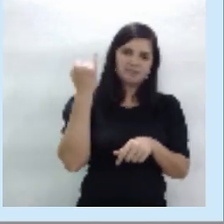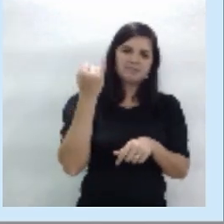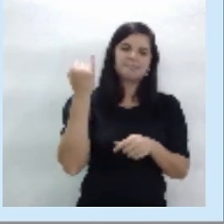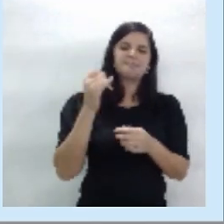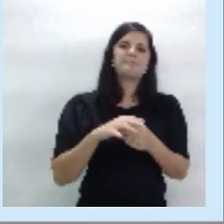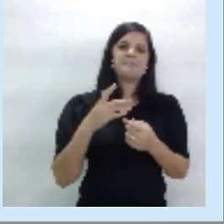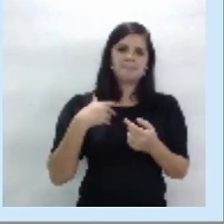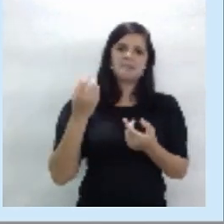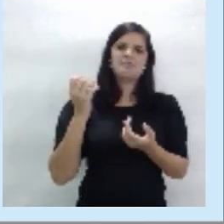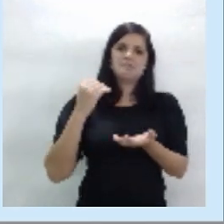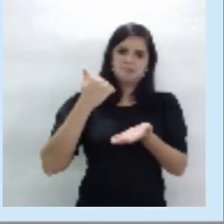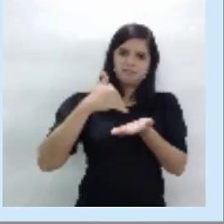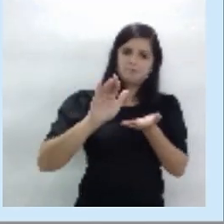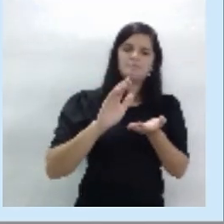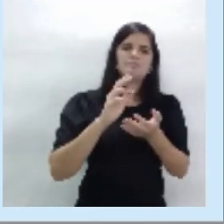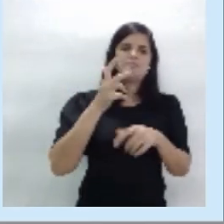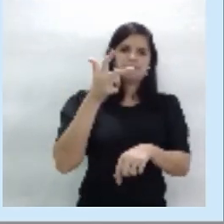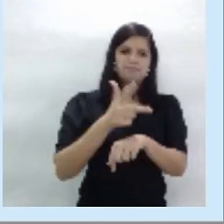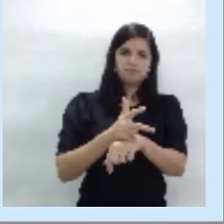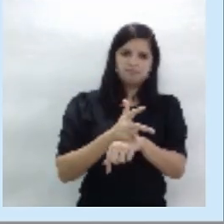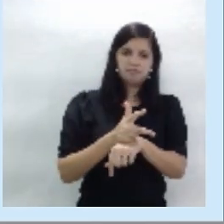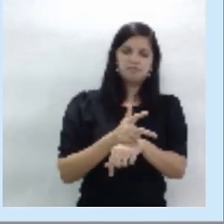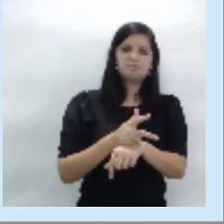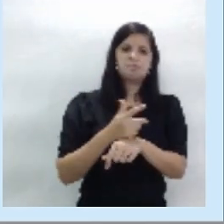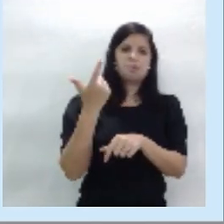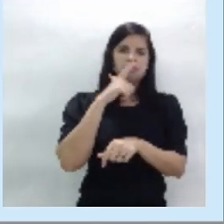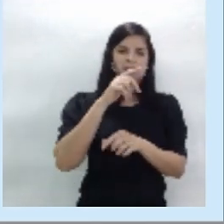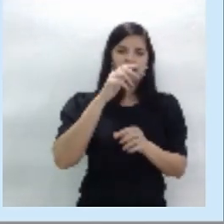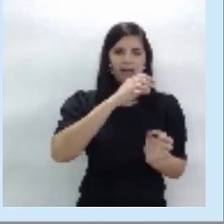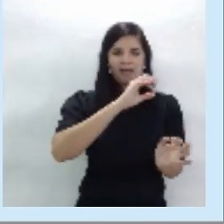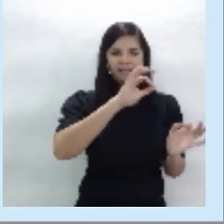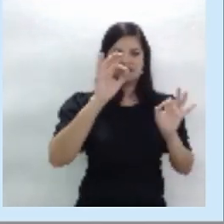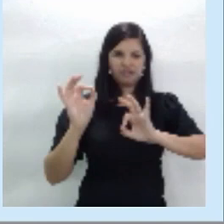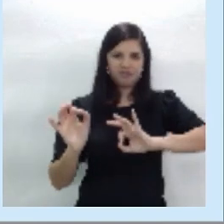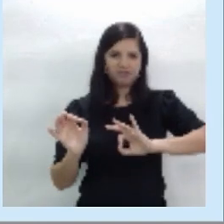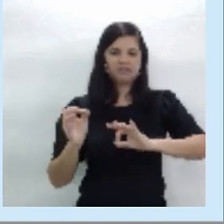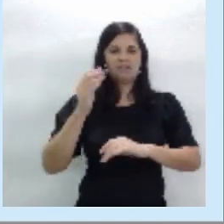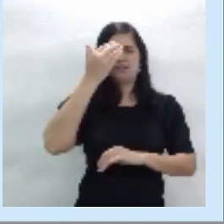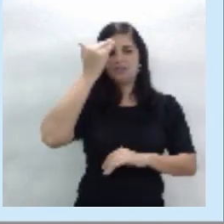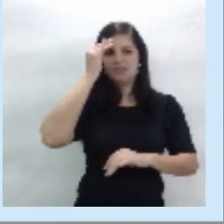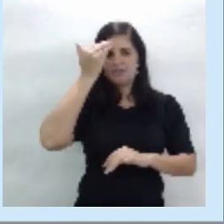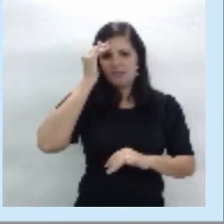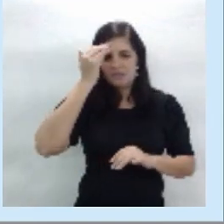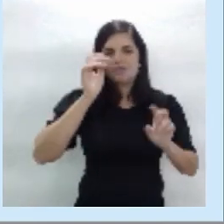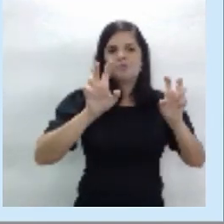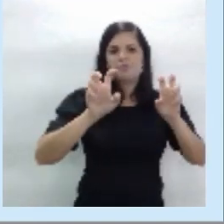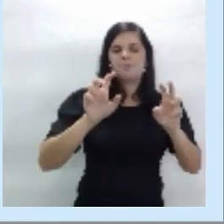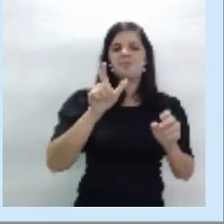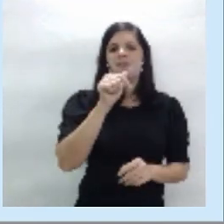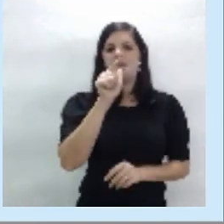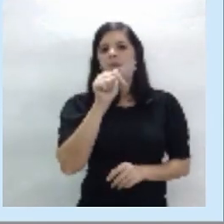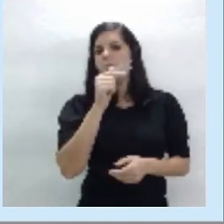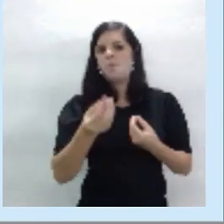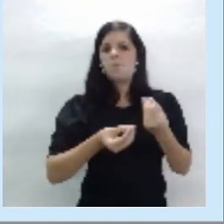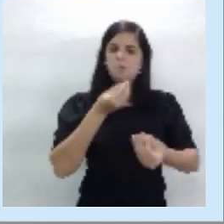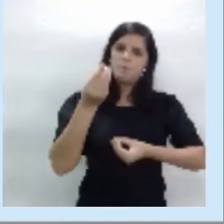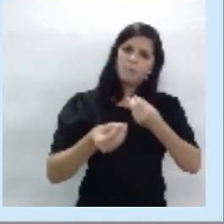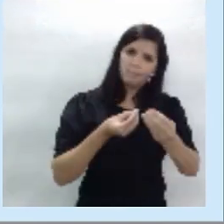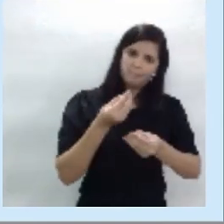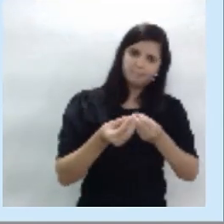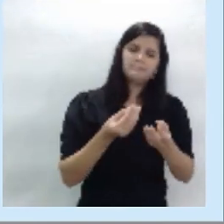um documentário, tá? Um vídeo que vocês conseguem assistir e entender um pouco mais sobre essa ideia de água, tá? É